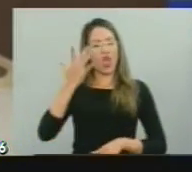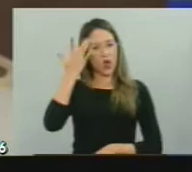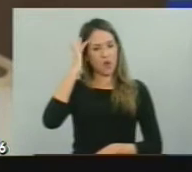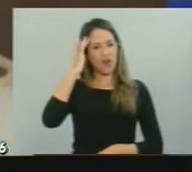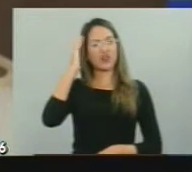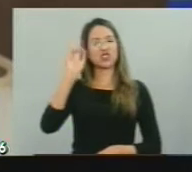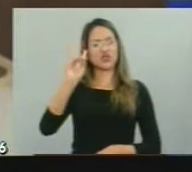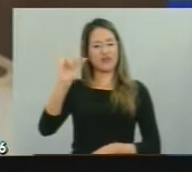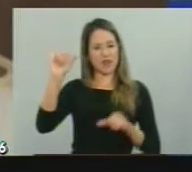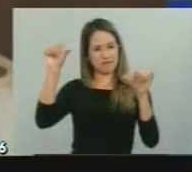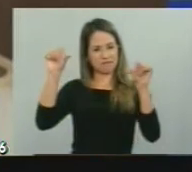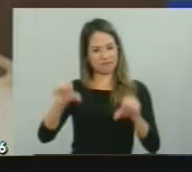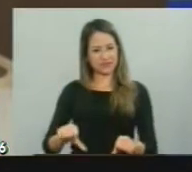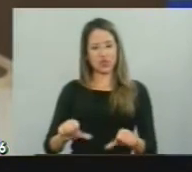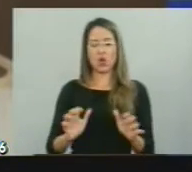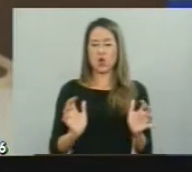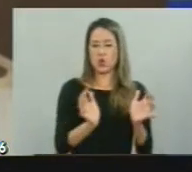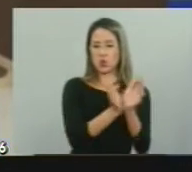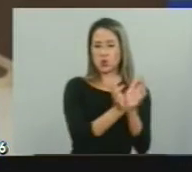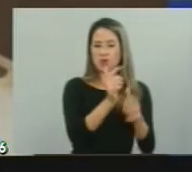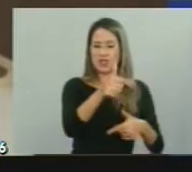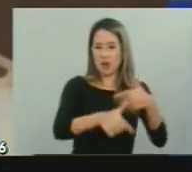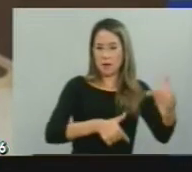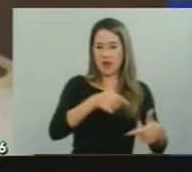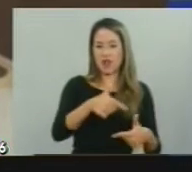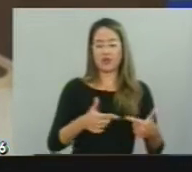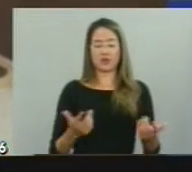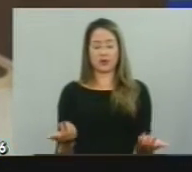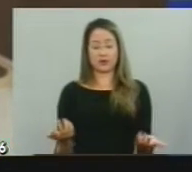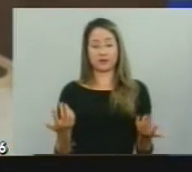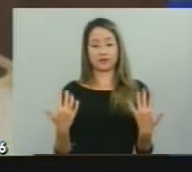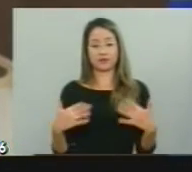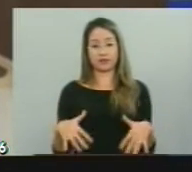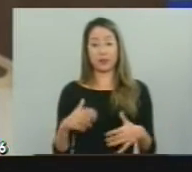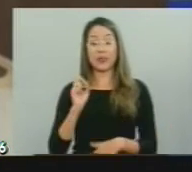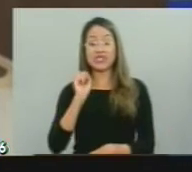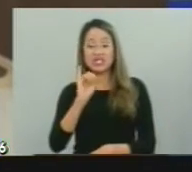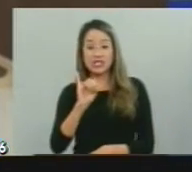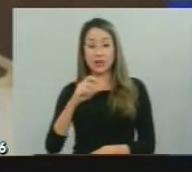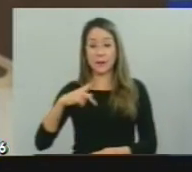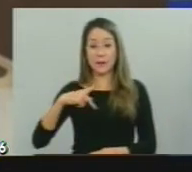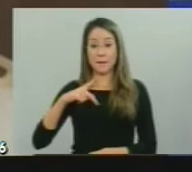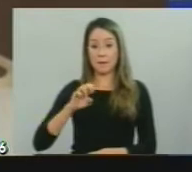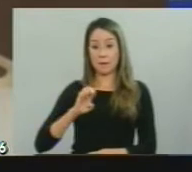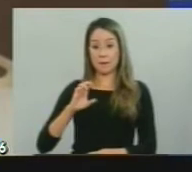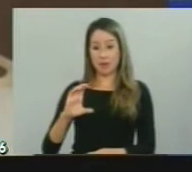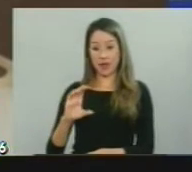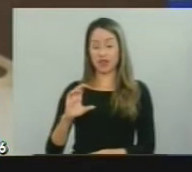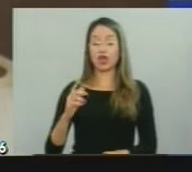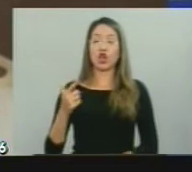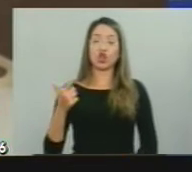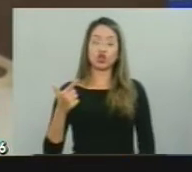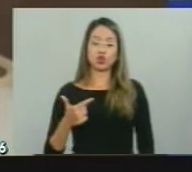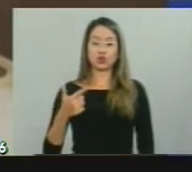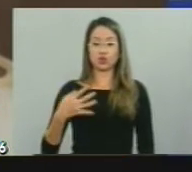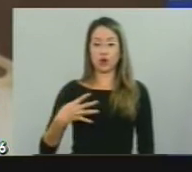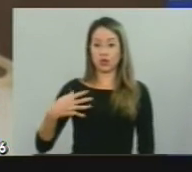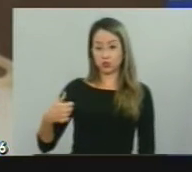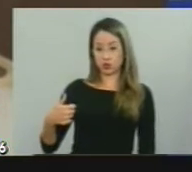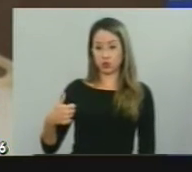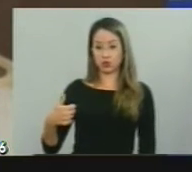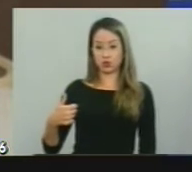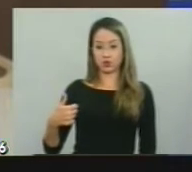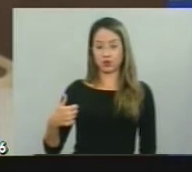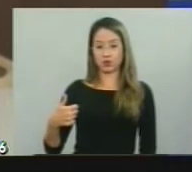as classes trabalhadoras, as classes populares. Em sendo aprovada a PEC 241, a PEC do Meirelles, a PEC do